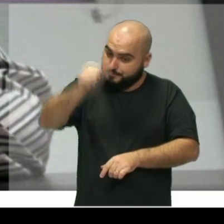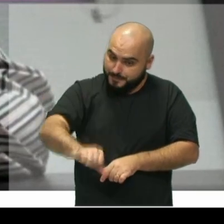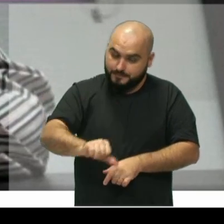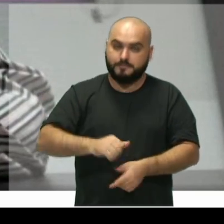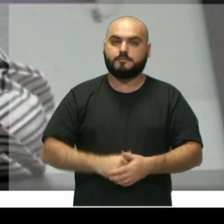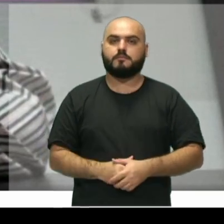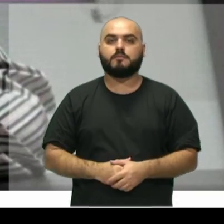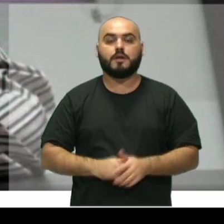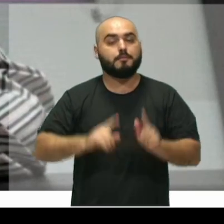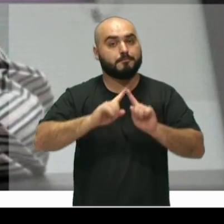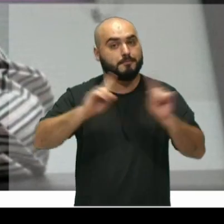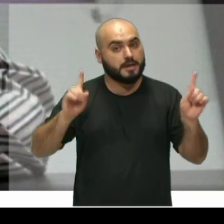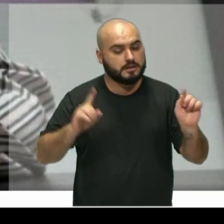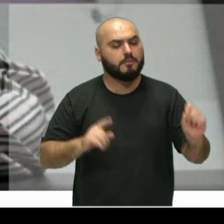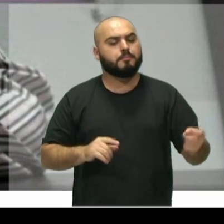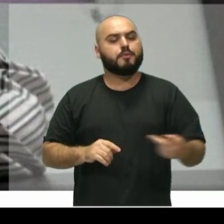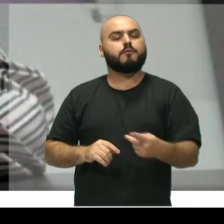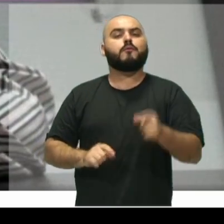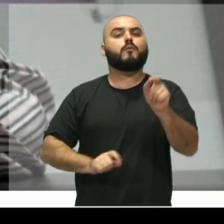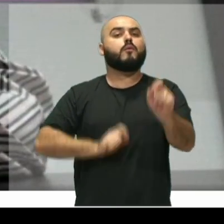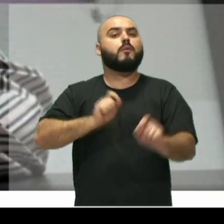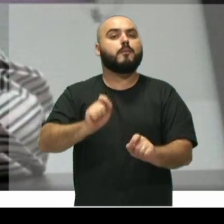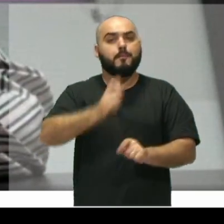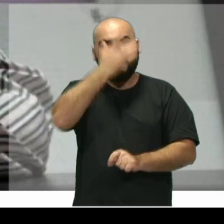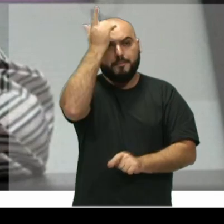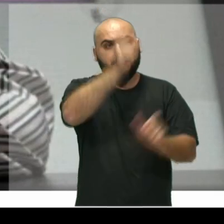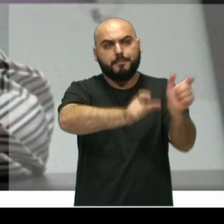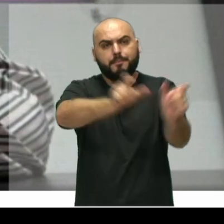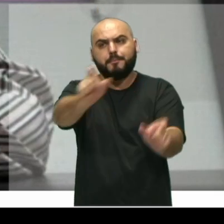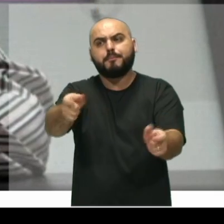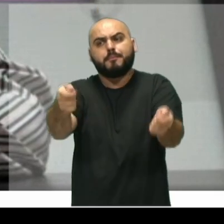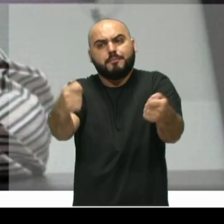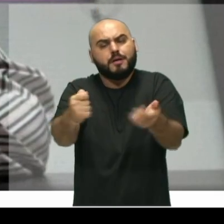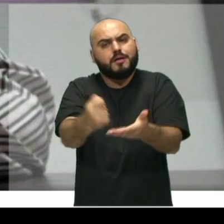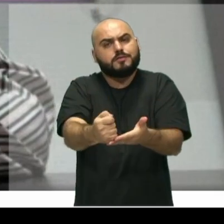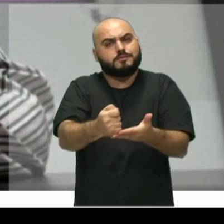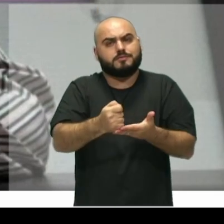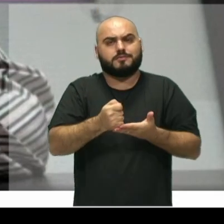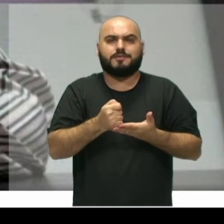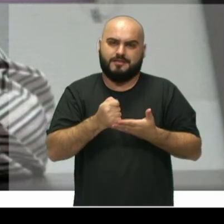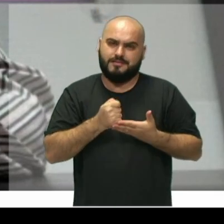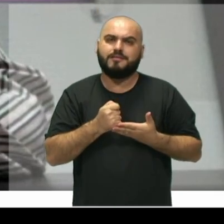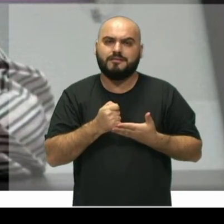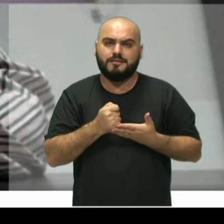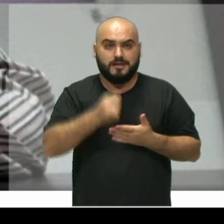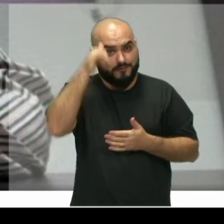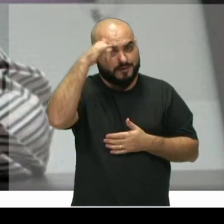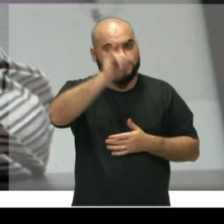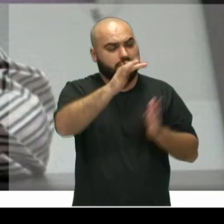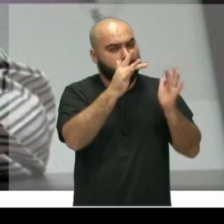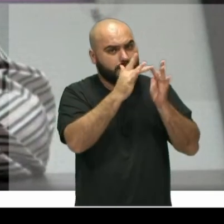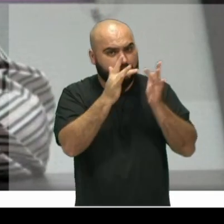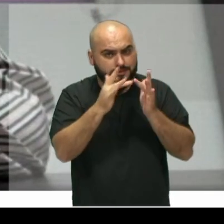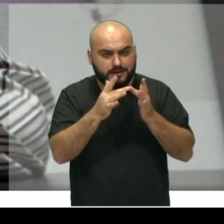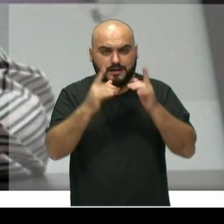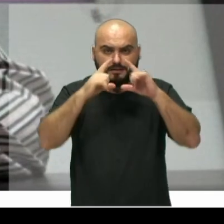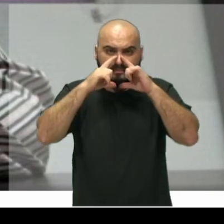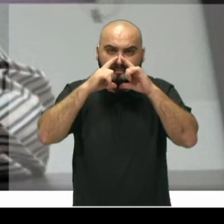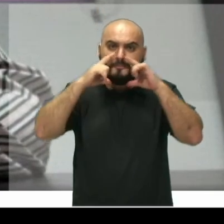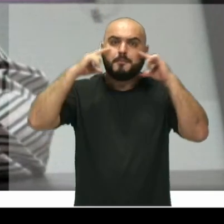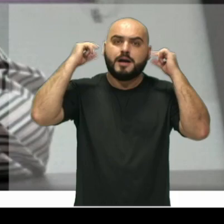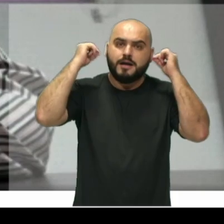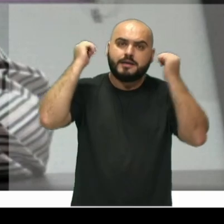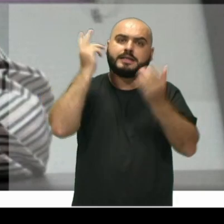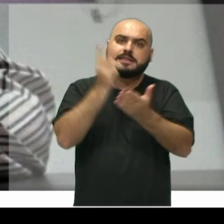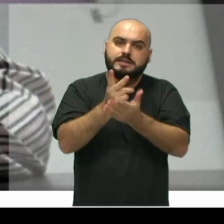para pedir para as pessoas, né, que possam também contribuir com os governos, evitando contato, usando máscara, usando